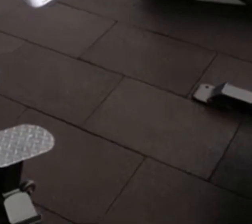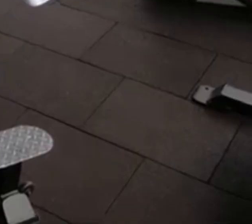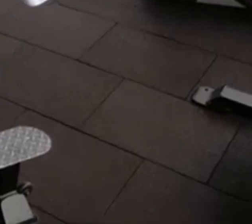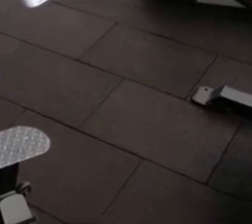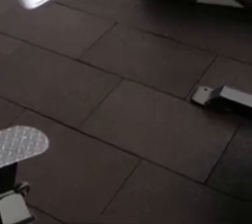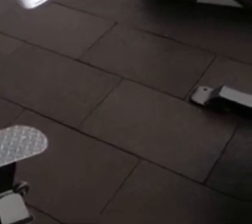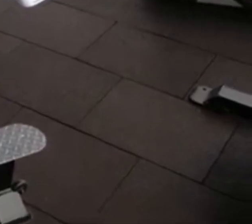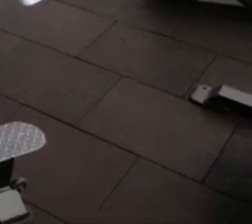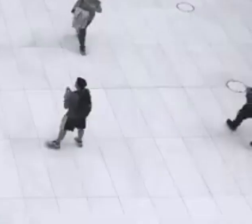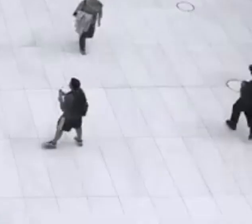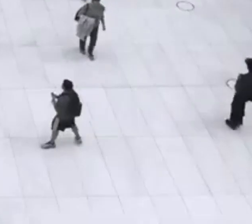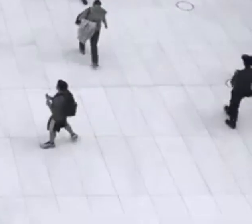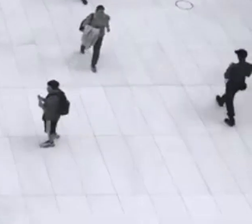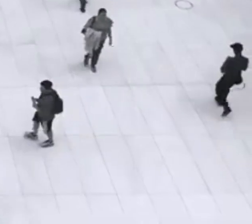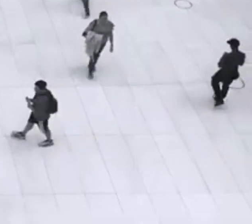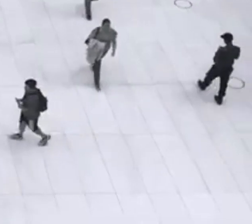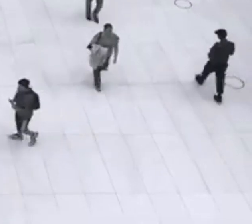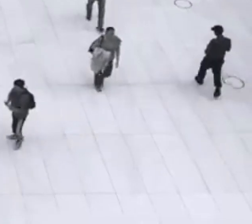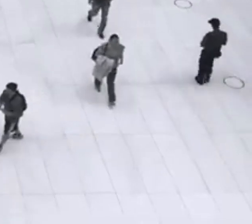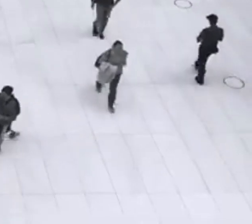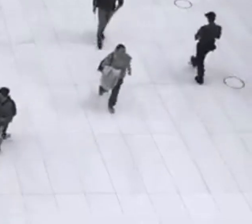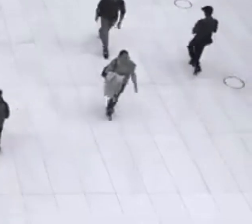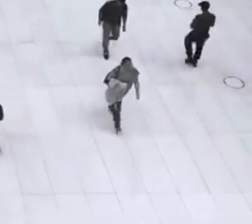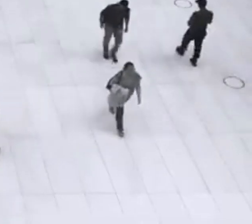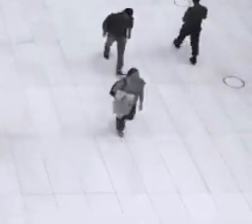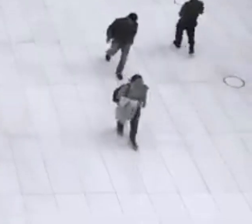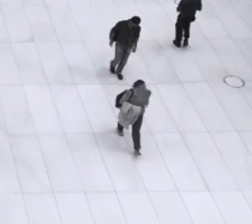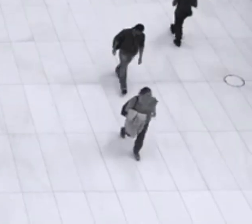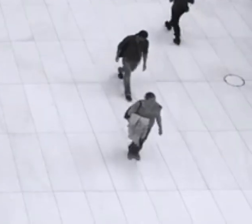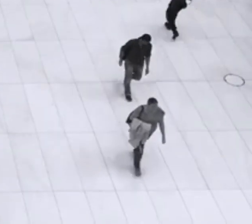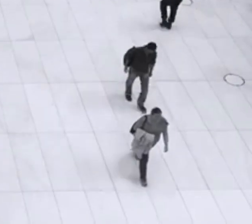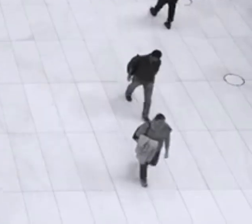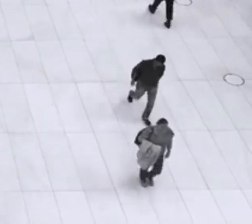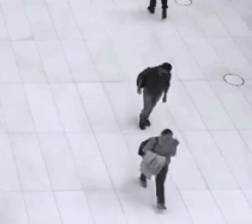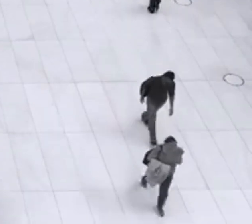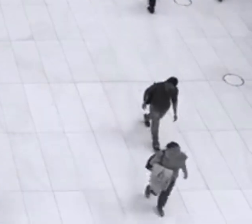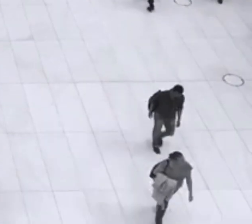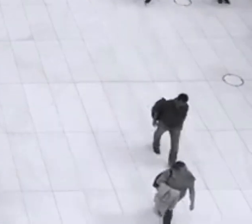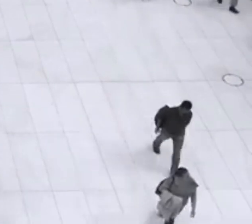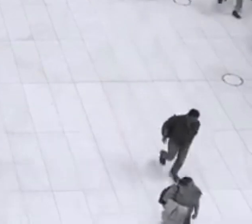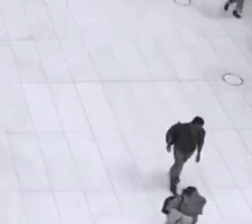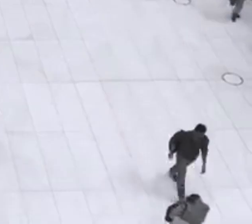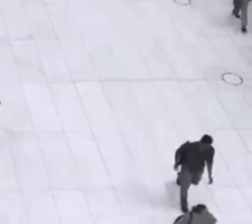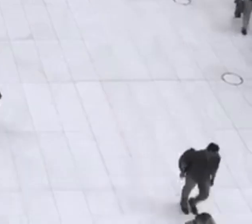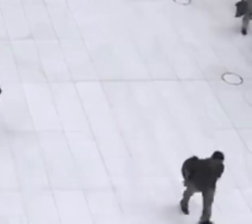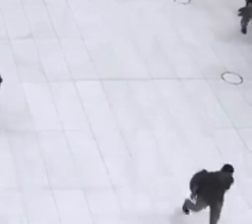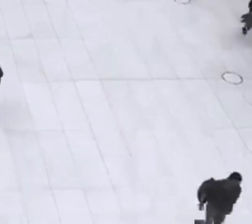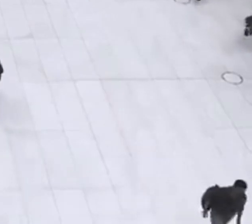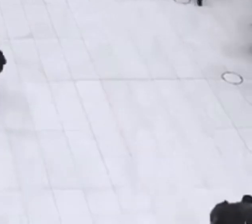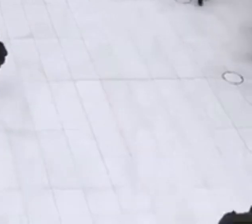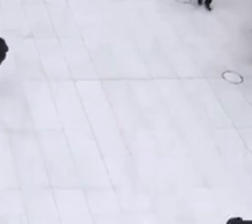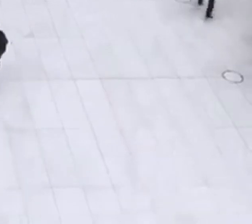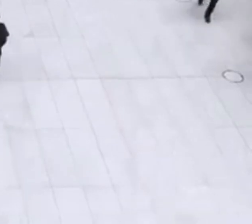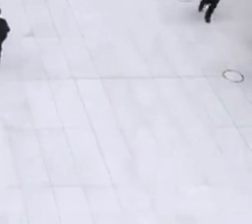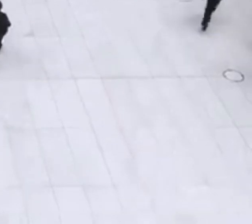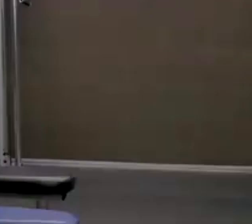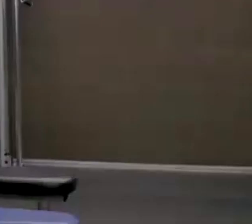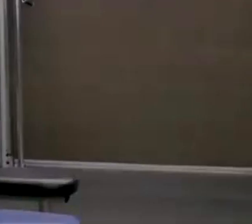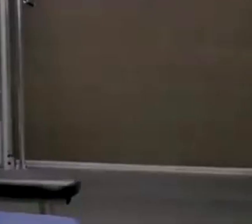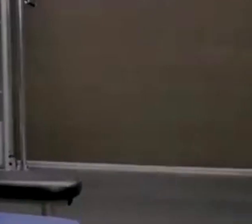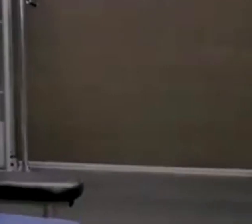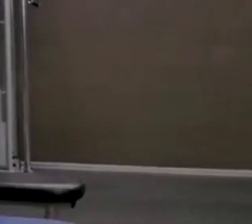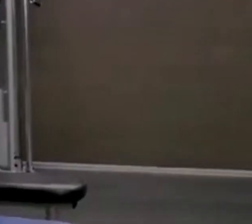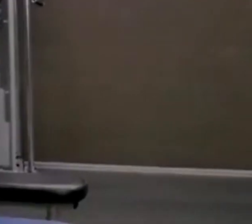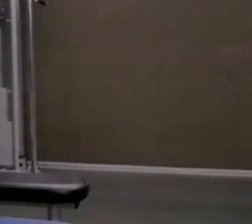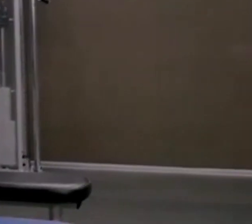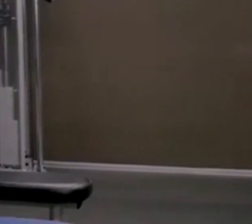do tempo em comportamento sedentário. Portanto, é preciso um equilíbrio entre o comportamento sedentário e